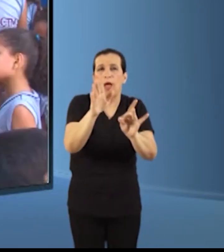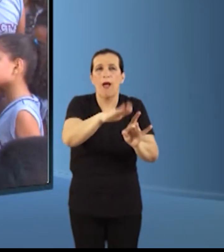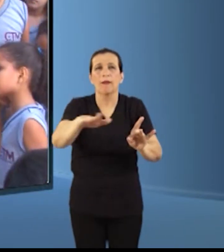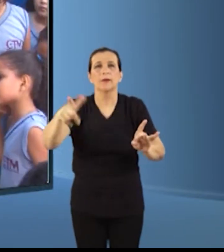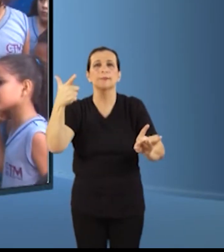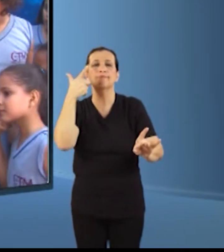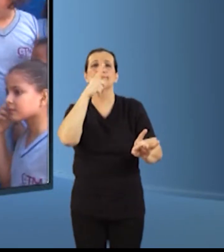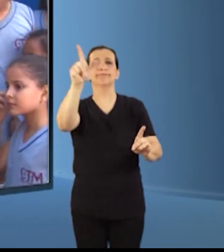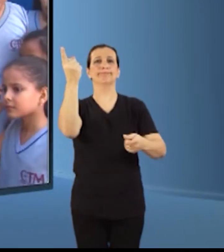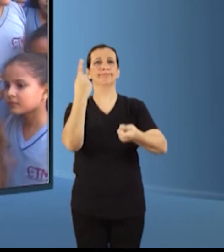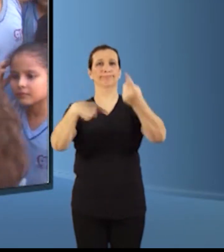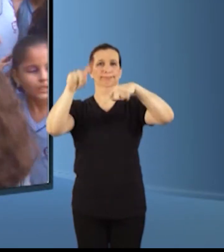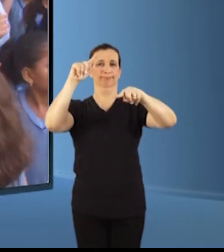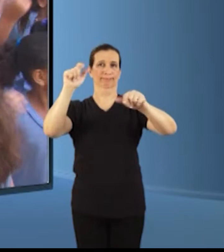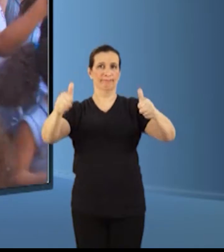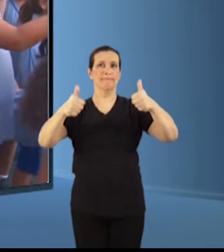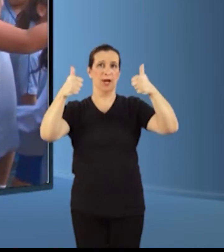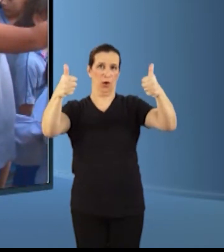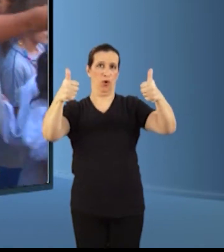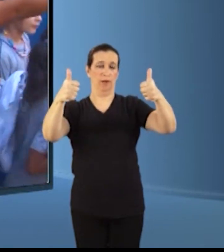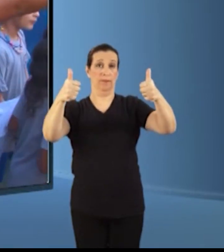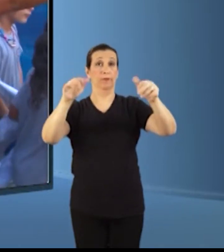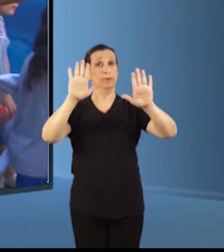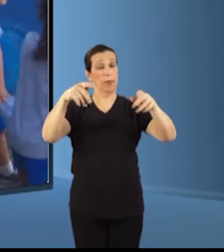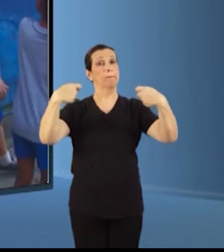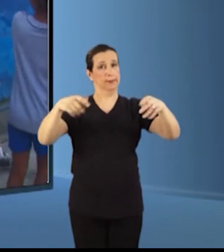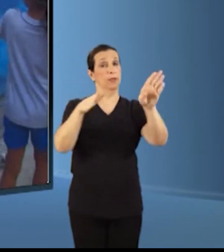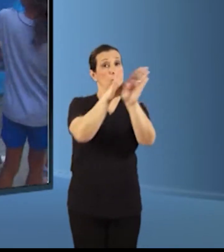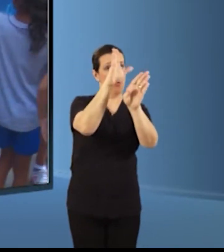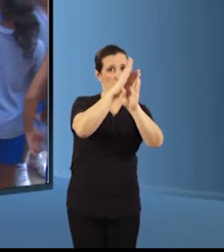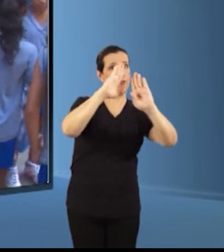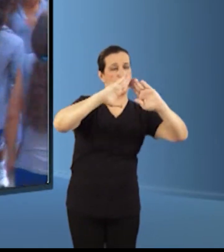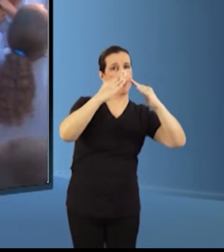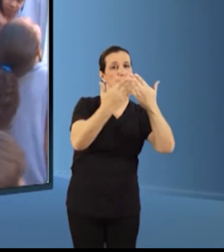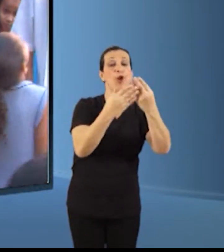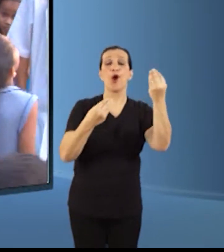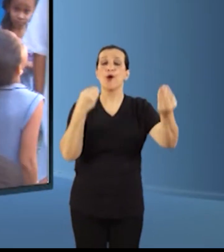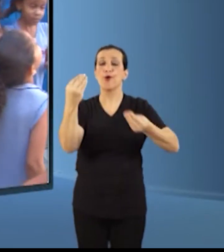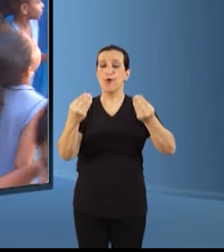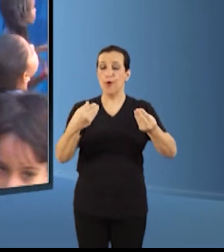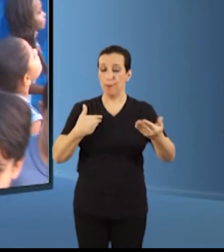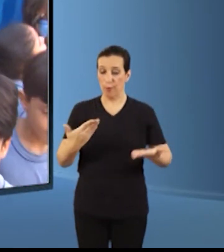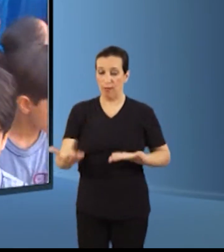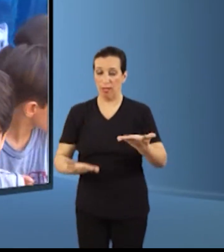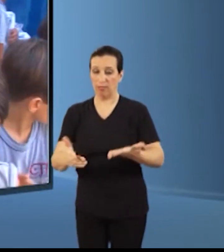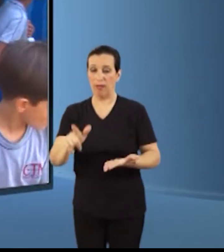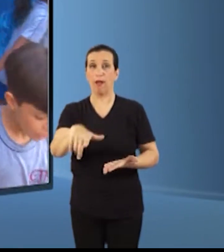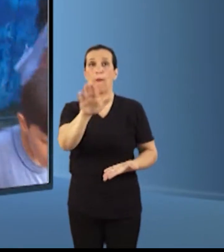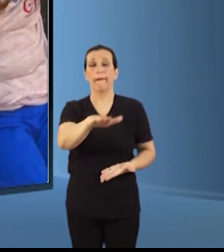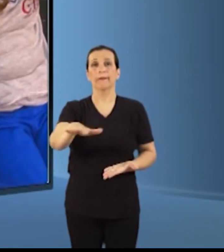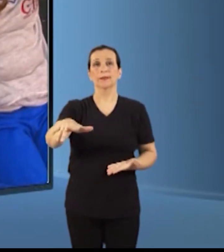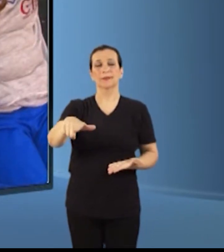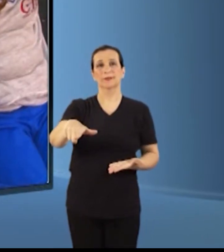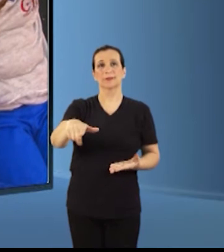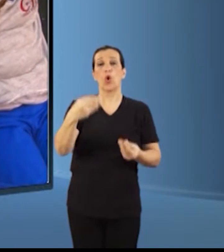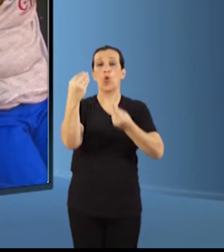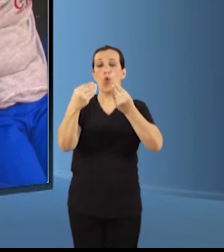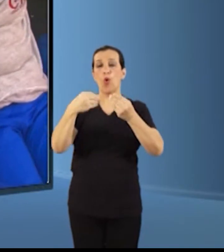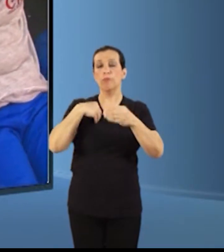a criança tem um resultado muito melhor. Temos que orientar a escola a forma como agir com essa criança,